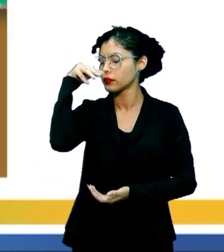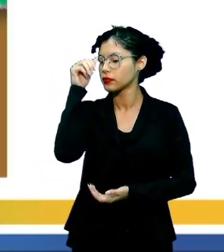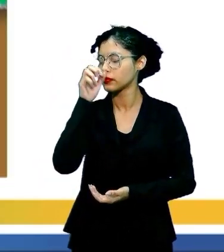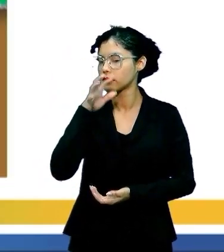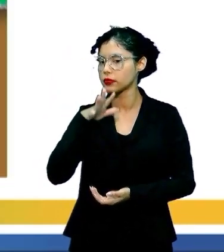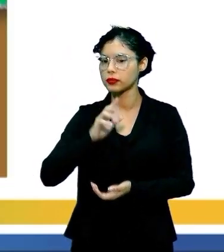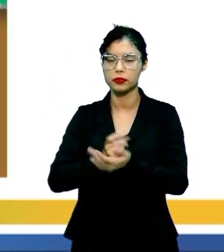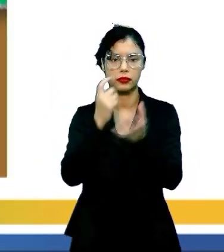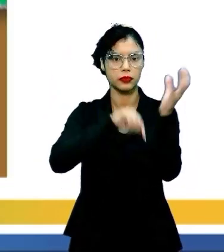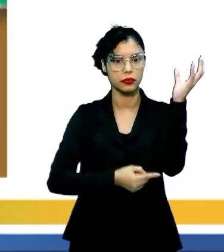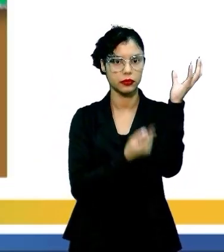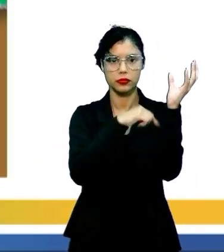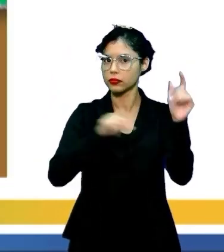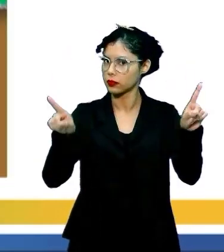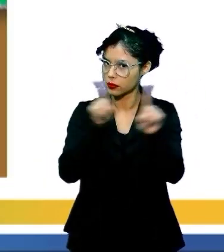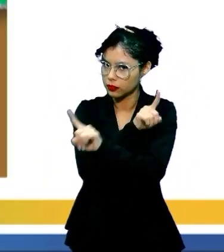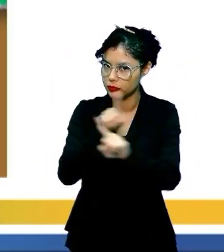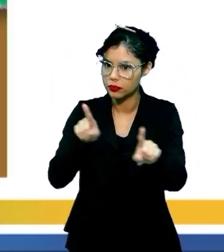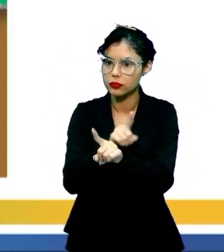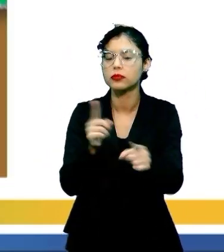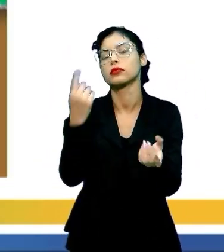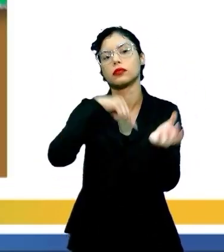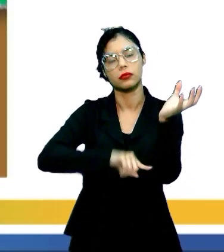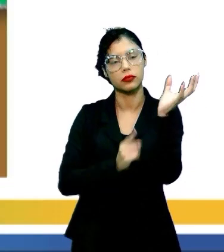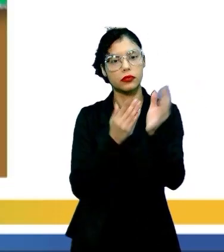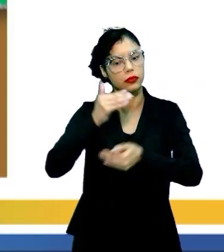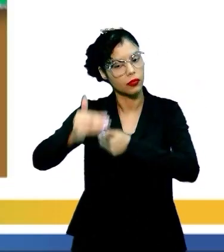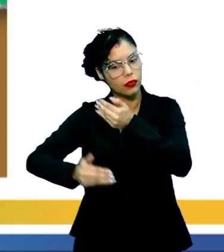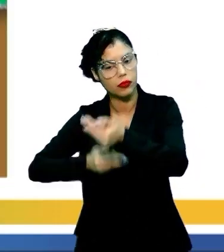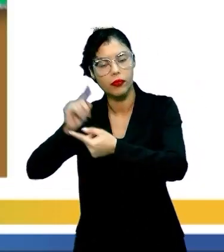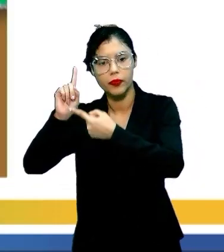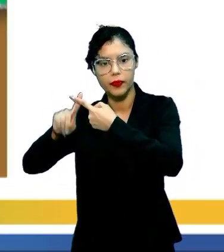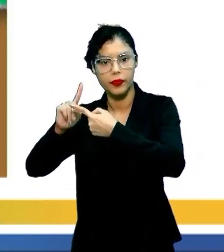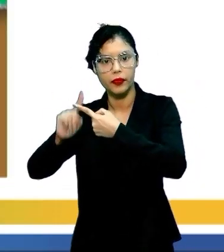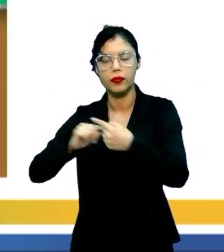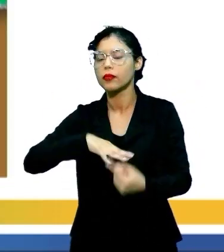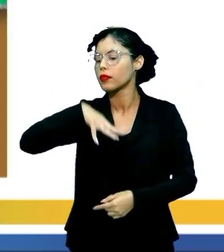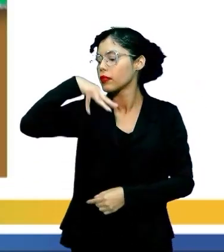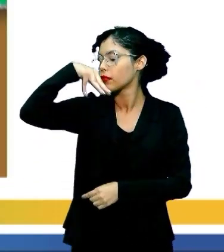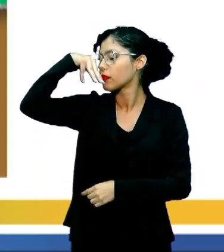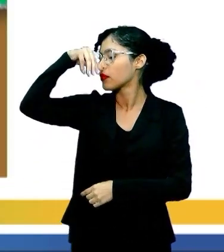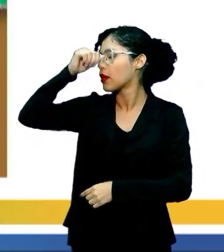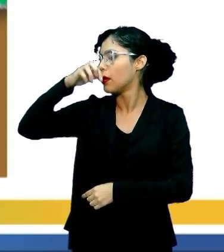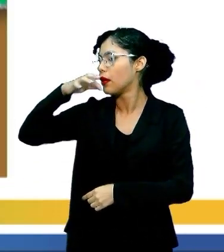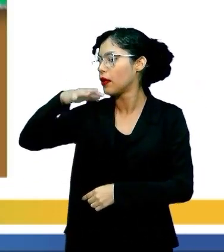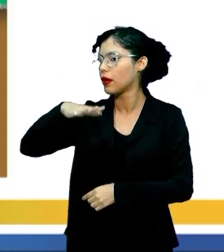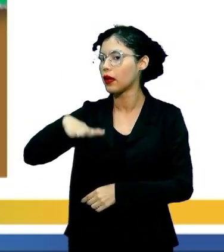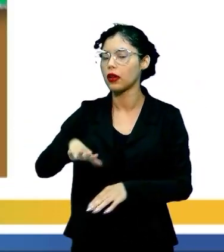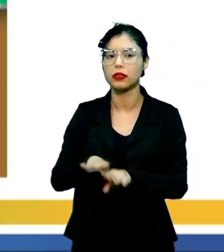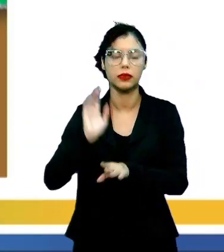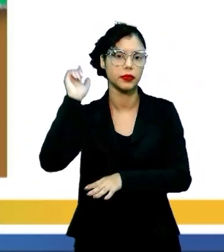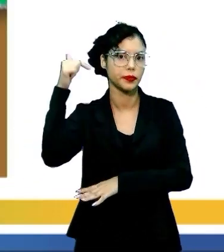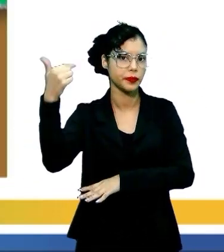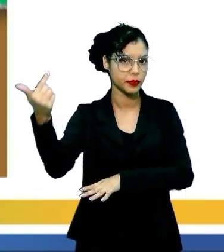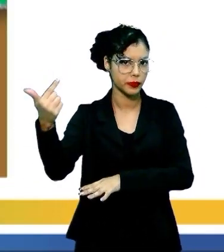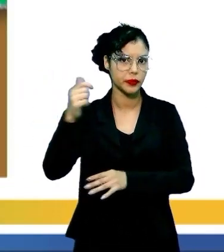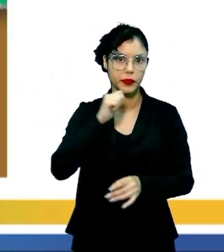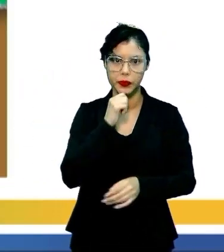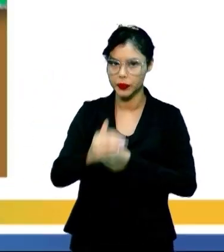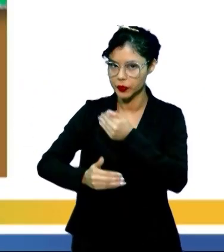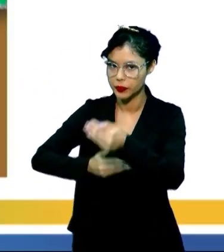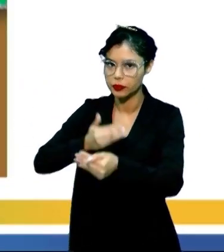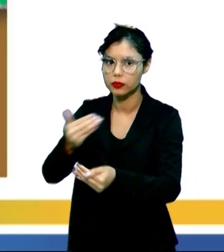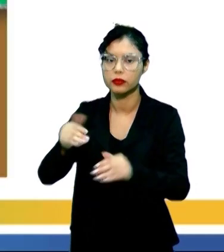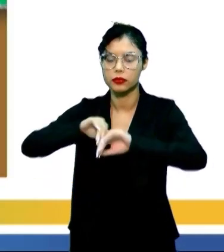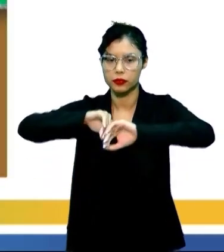plantas é fotossíntese. Não, fotossíntese é um processo, respiração é outro. Ok? São